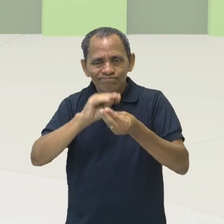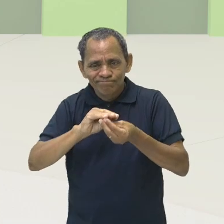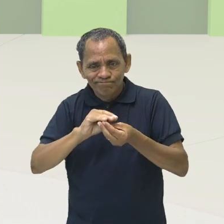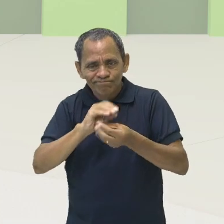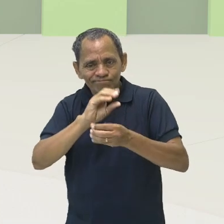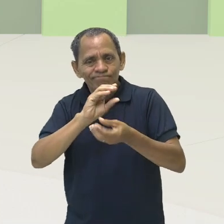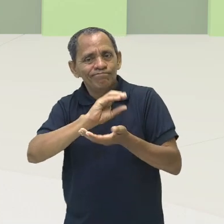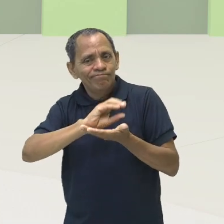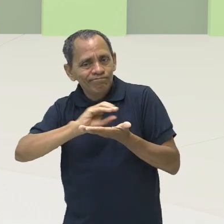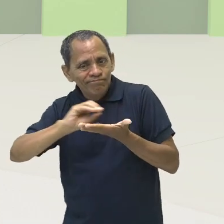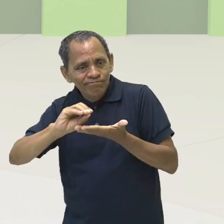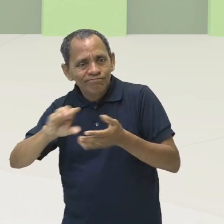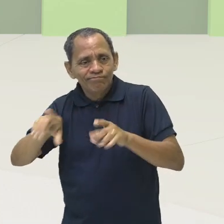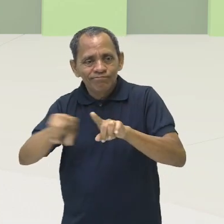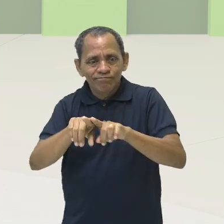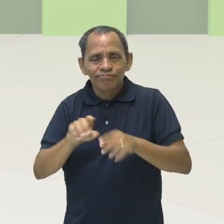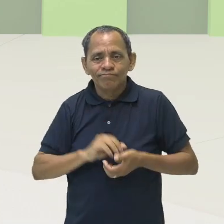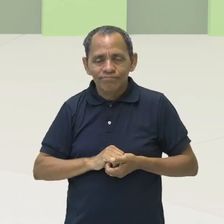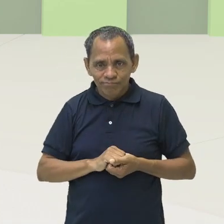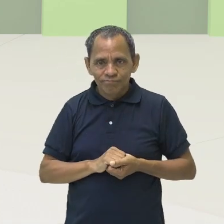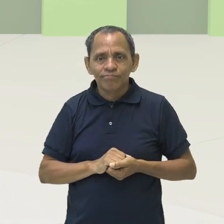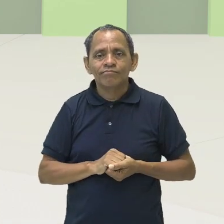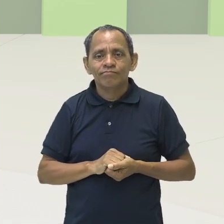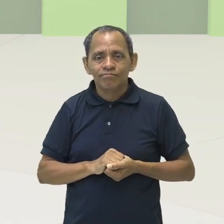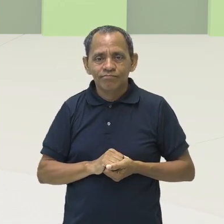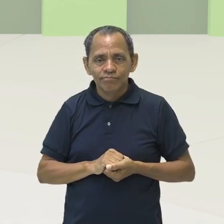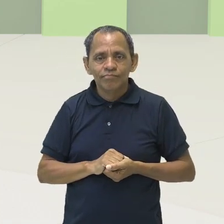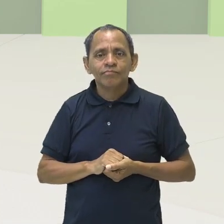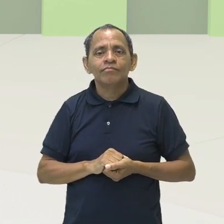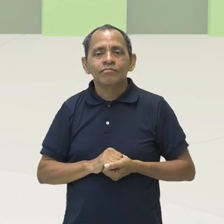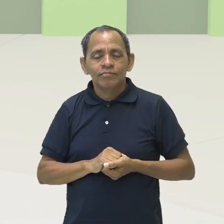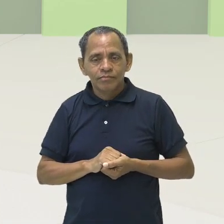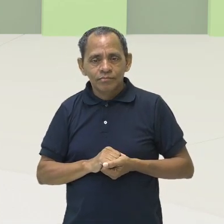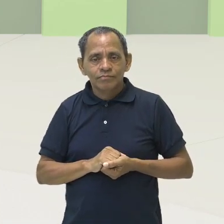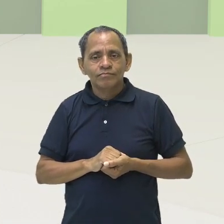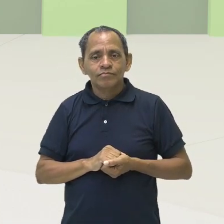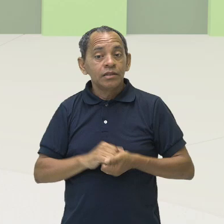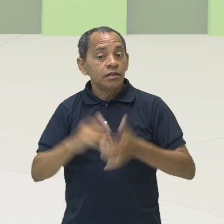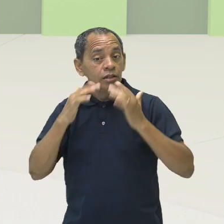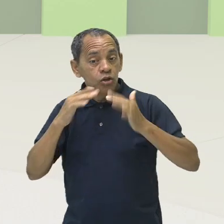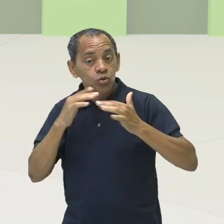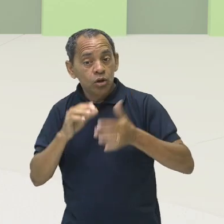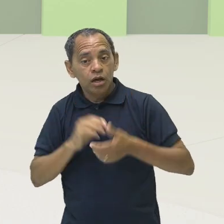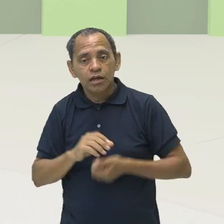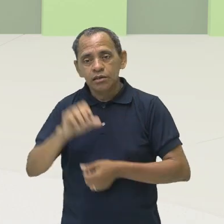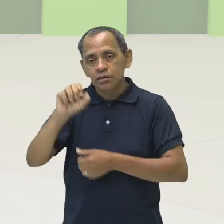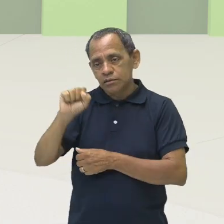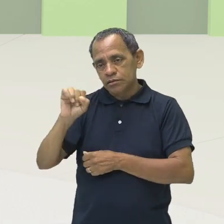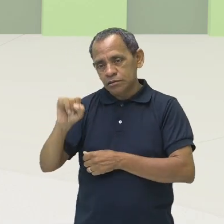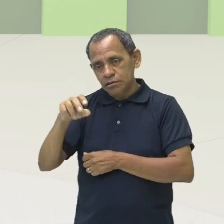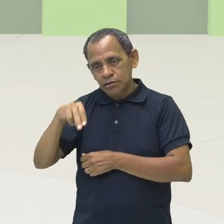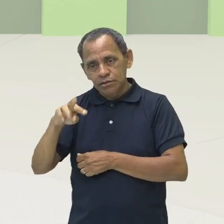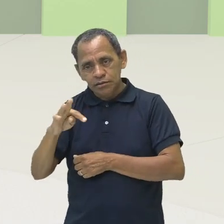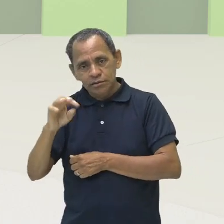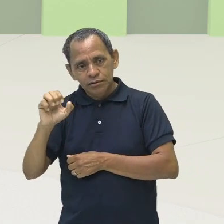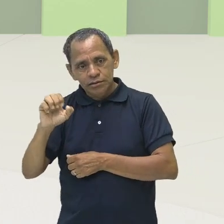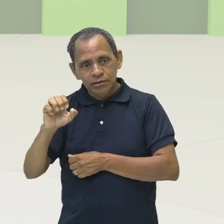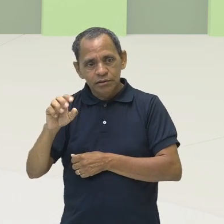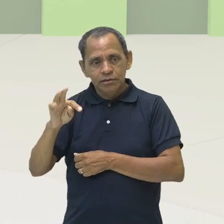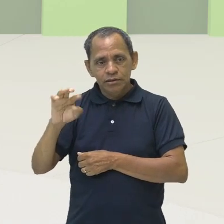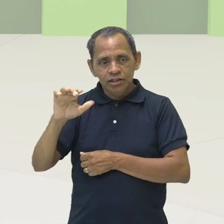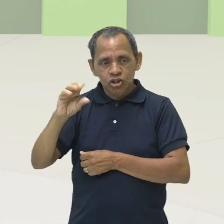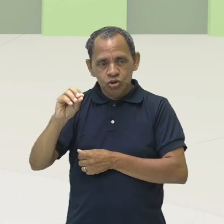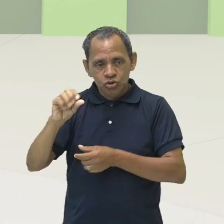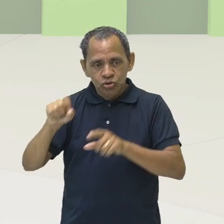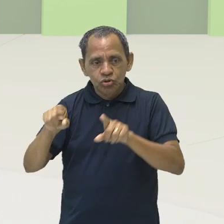quê? Sejam eles naturais, sejam eles sintéticos, a gente está com compostos orgânicos presentes ao